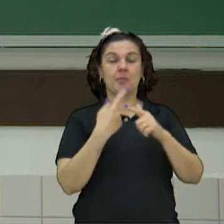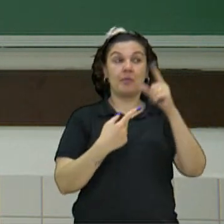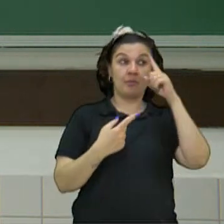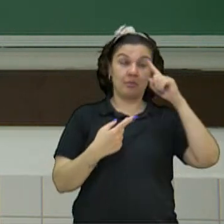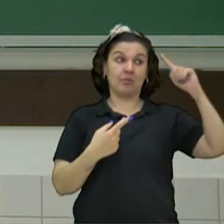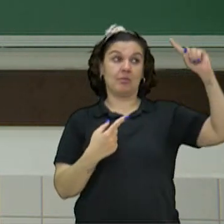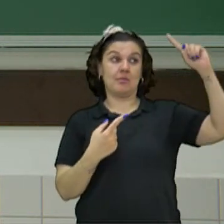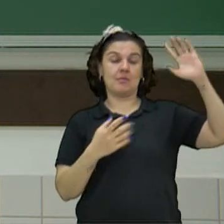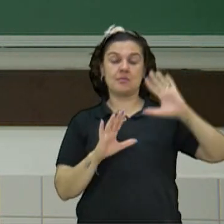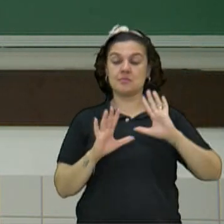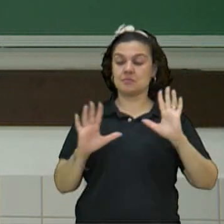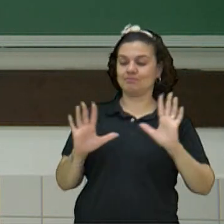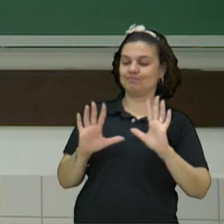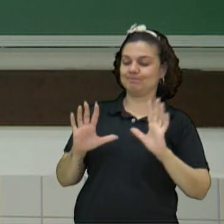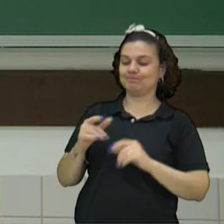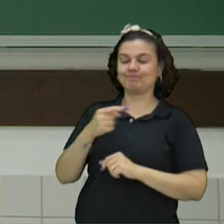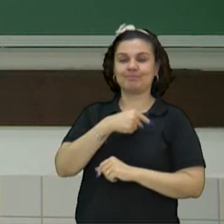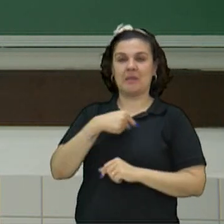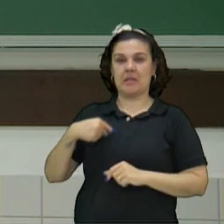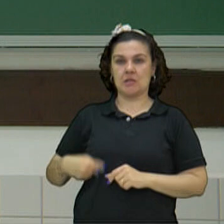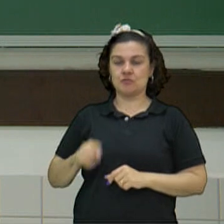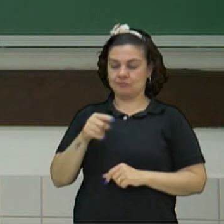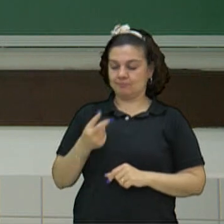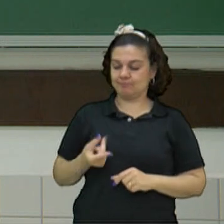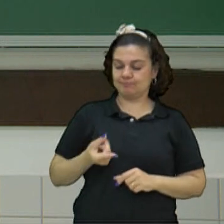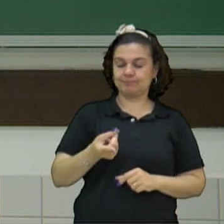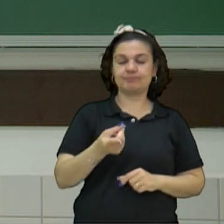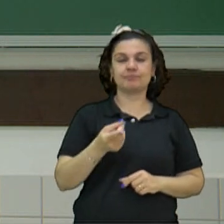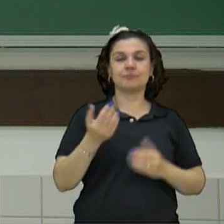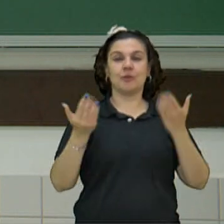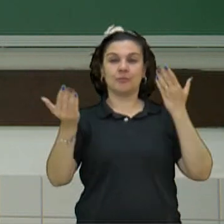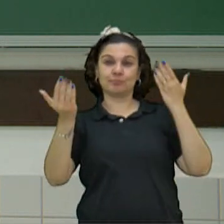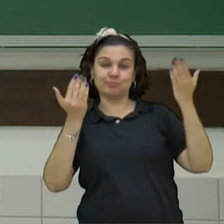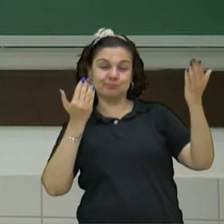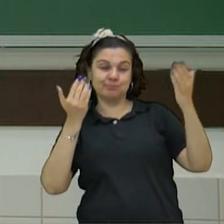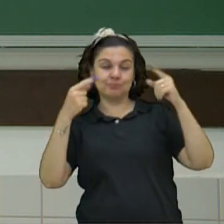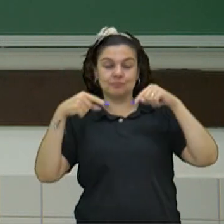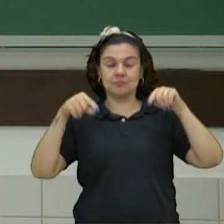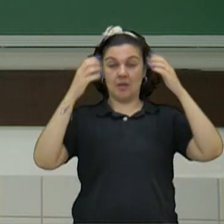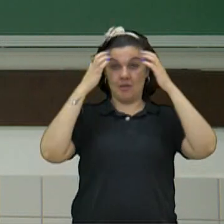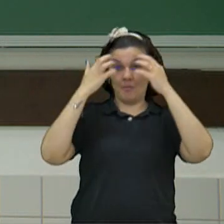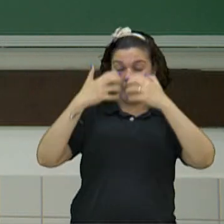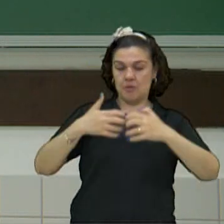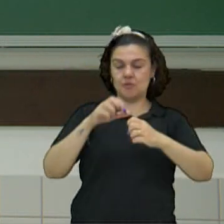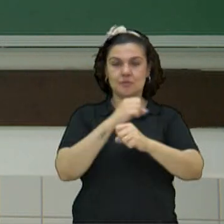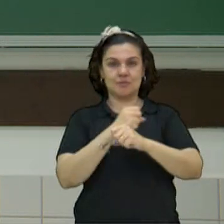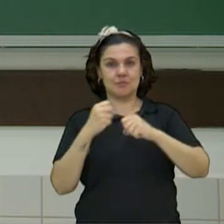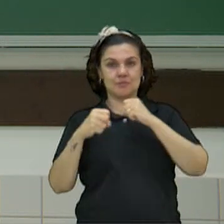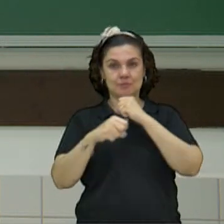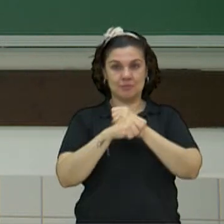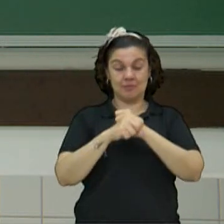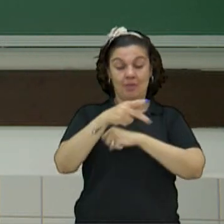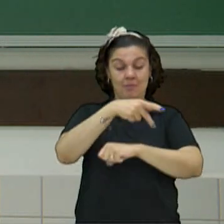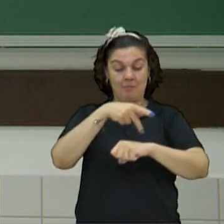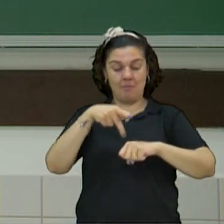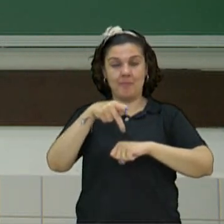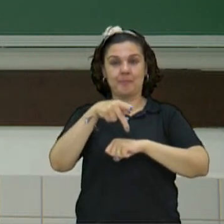Deus. A China acha que é eterna. E faz parte do pensamento deles como